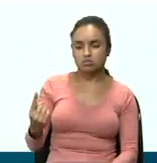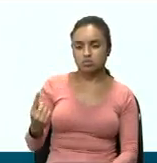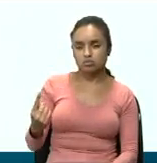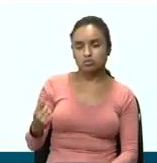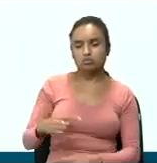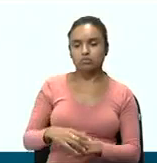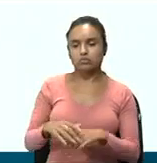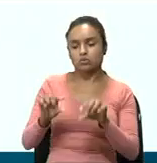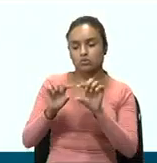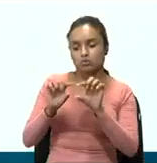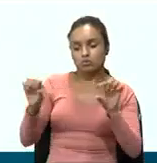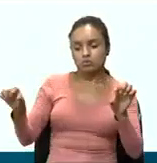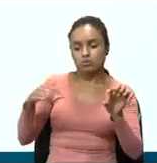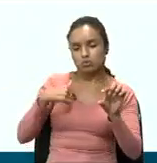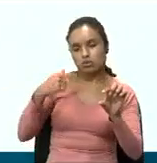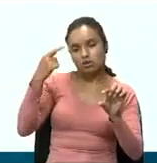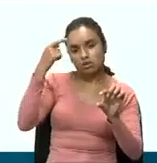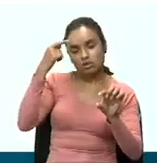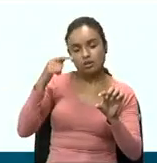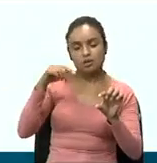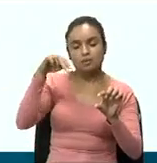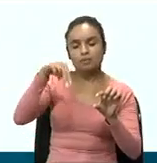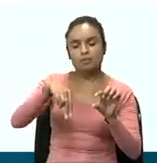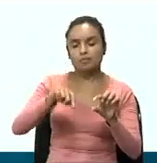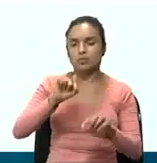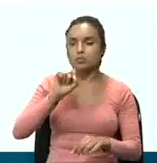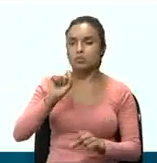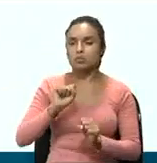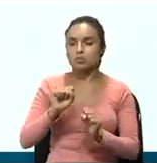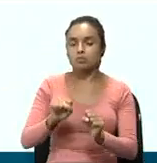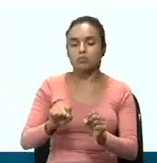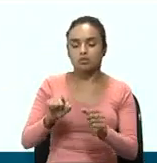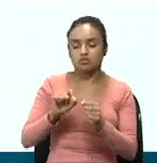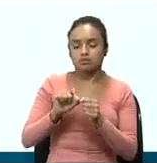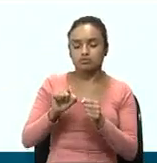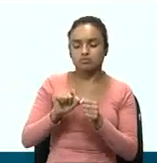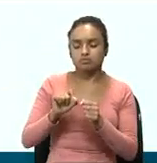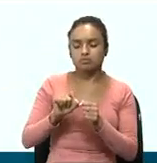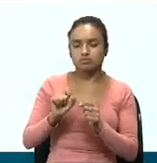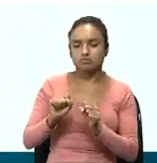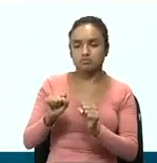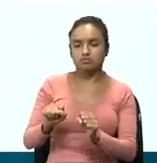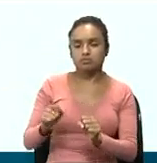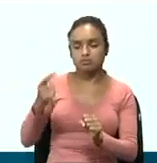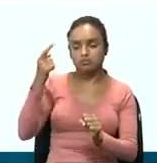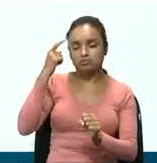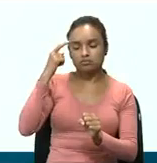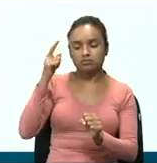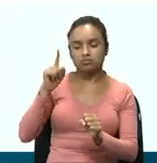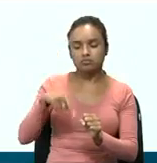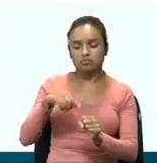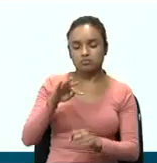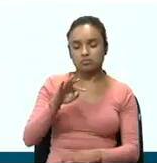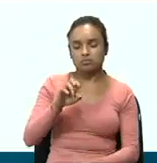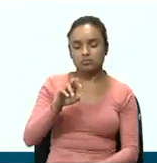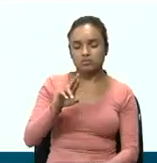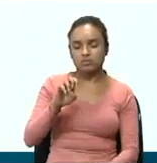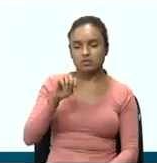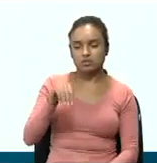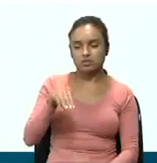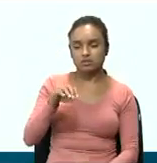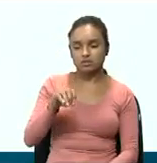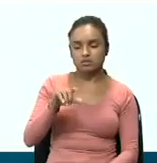maneira, como eu consegui pensar para n, o que eu posso fazer? Eu posso pensar, então, que o termo geral, essa